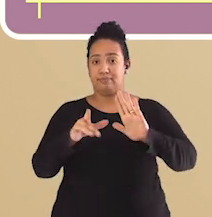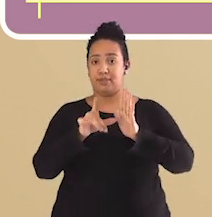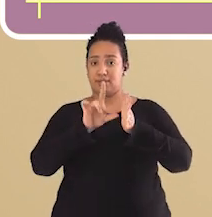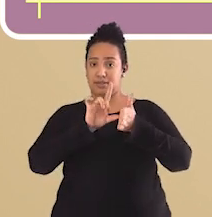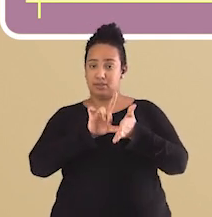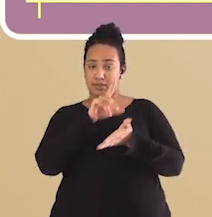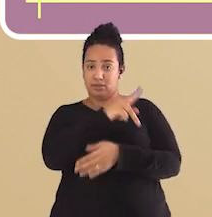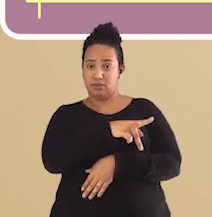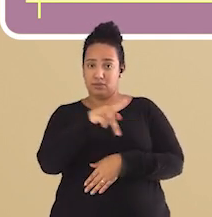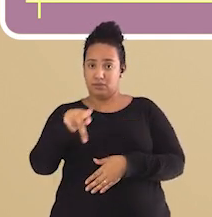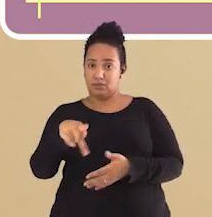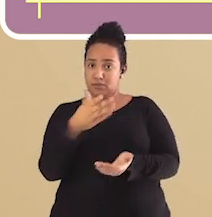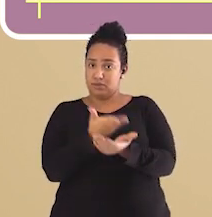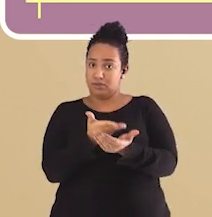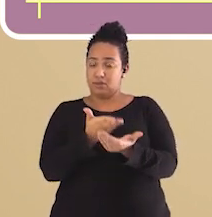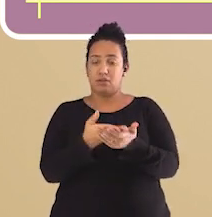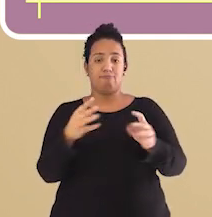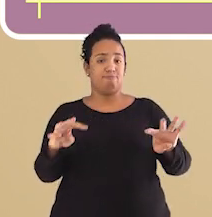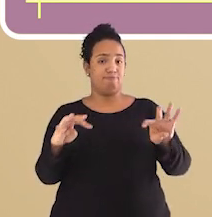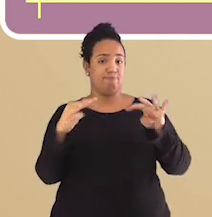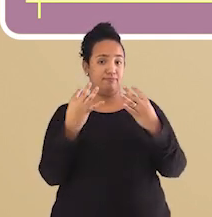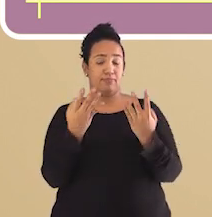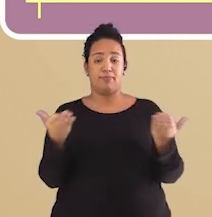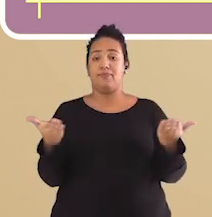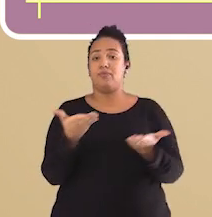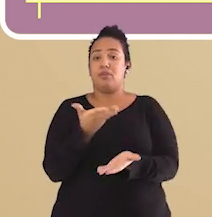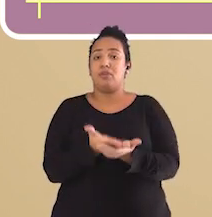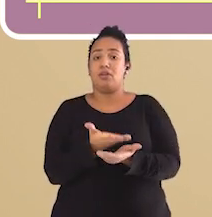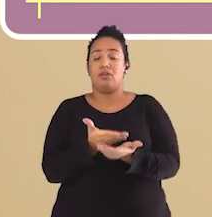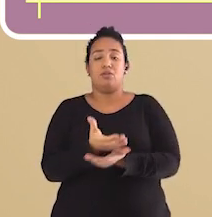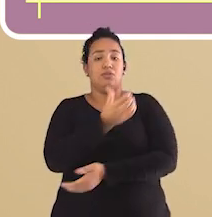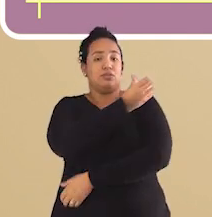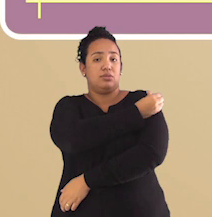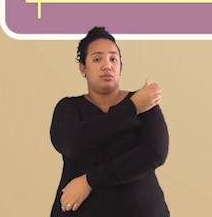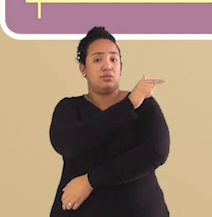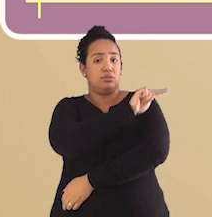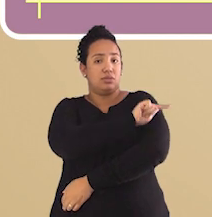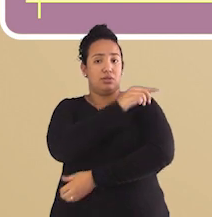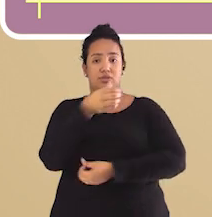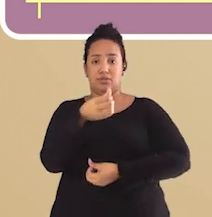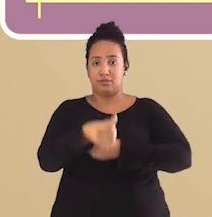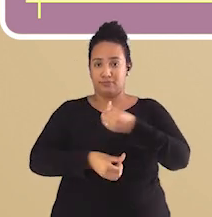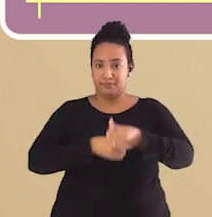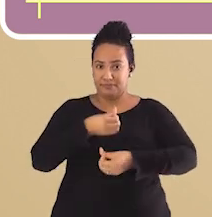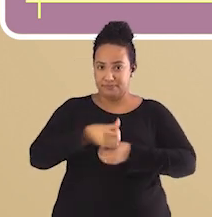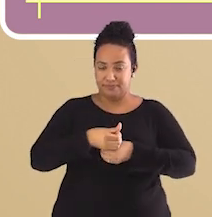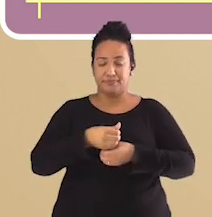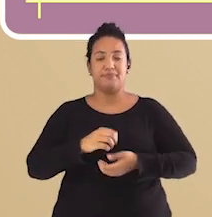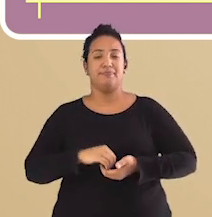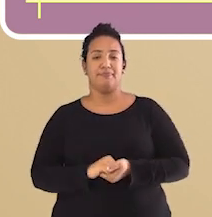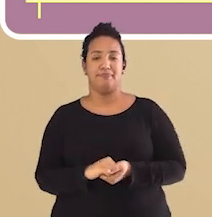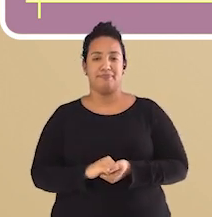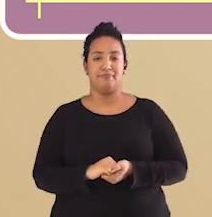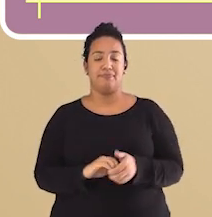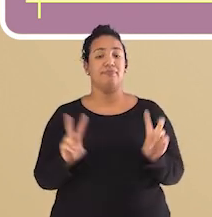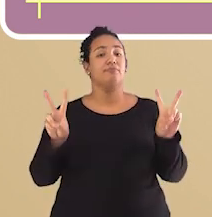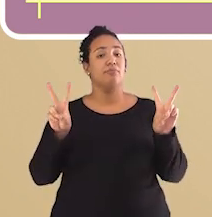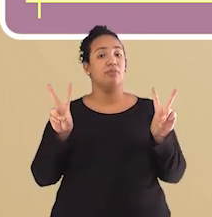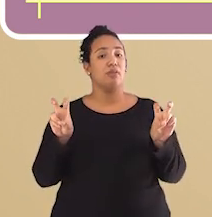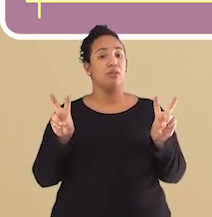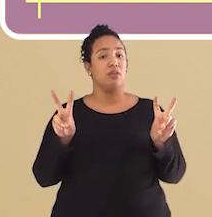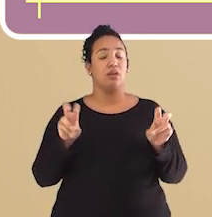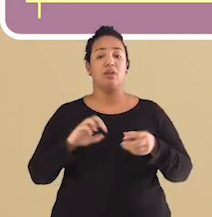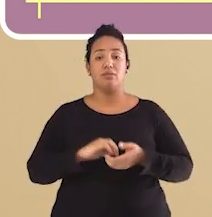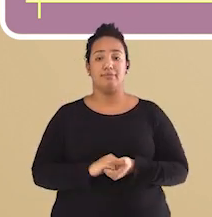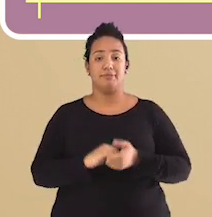os professores que nos acompanham, essa aula é voltada para os 6º e 7º anos da EJA. Trabalha com o